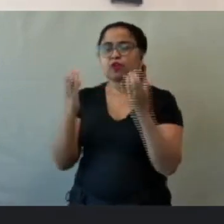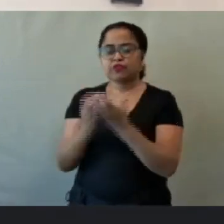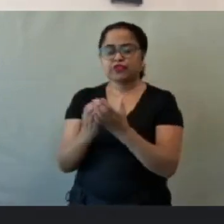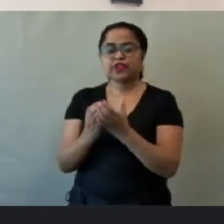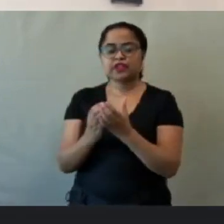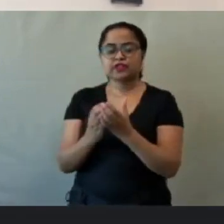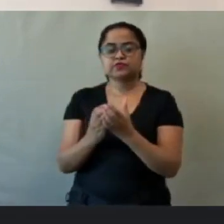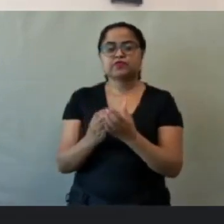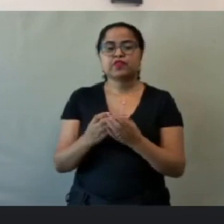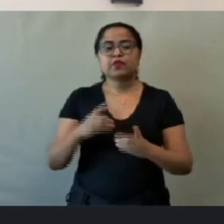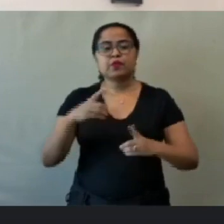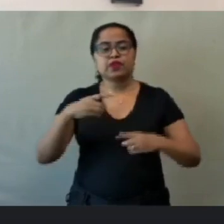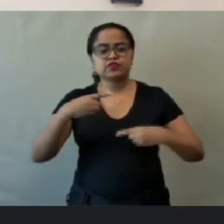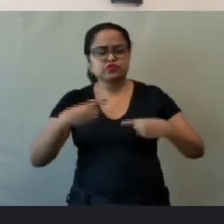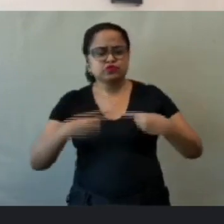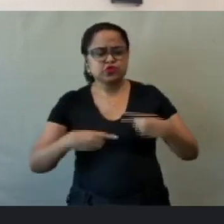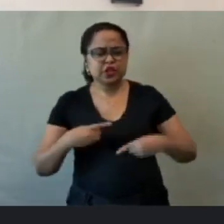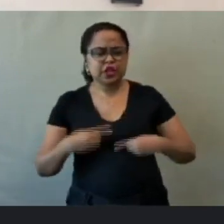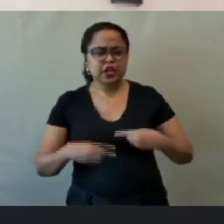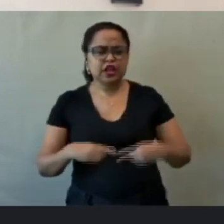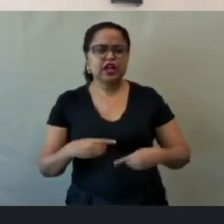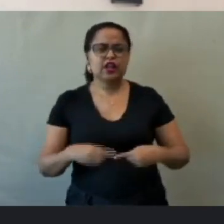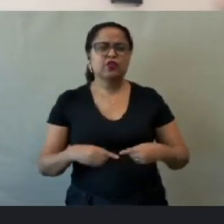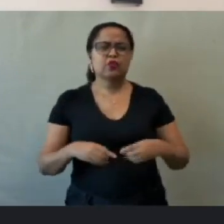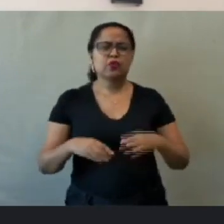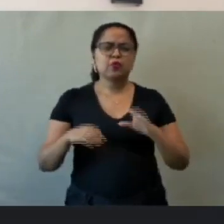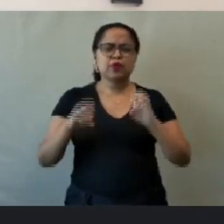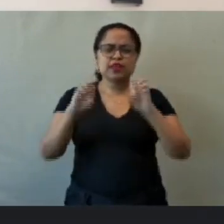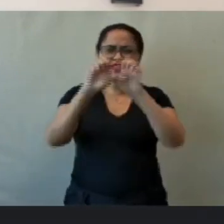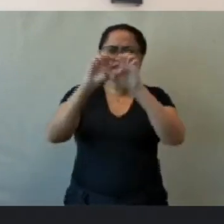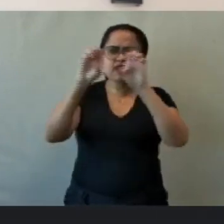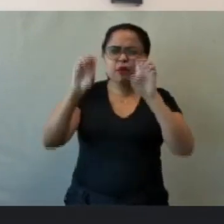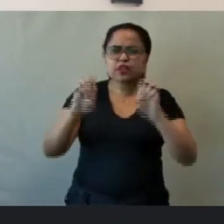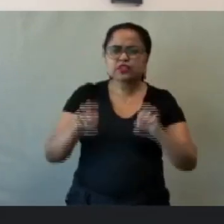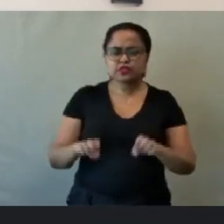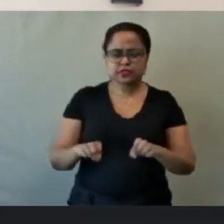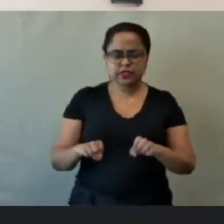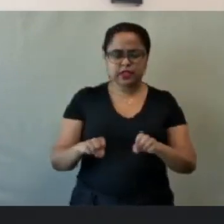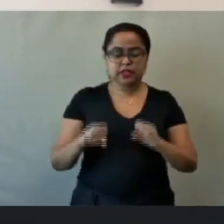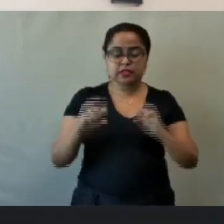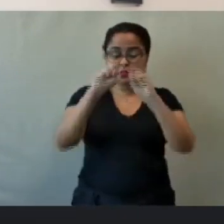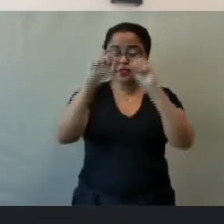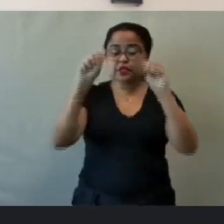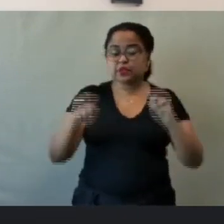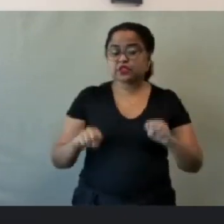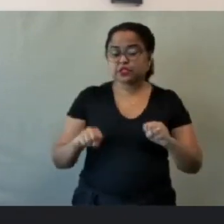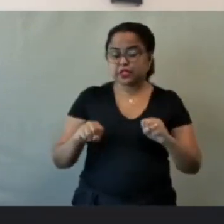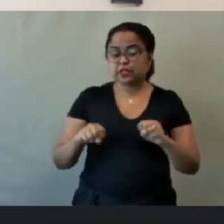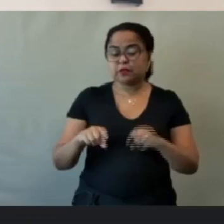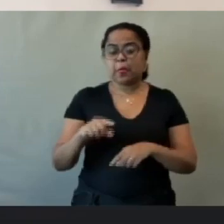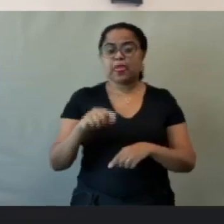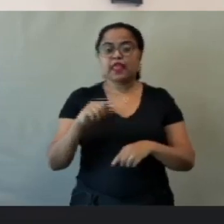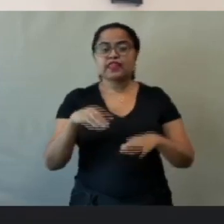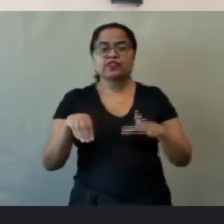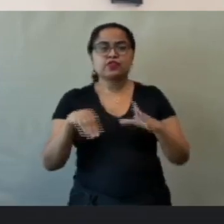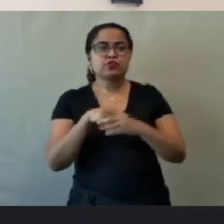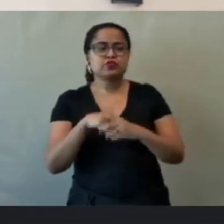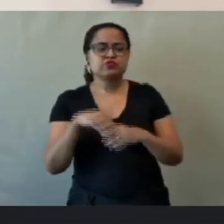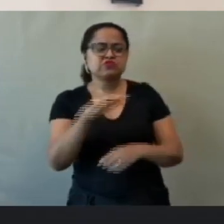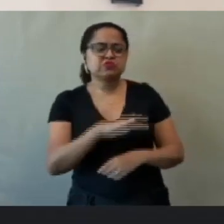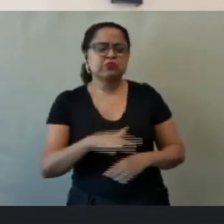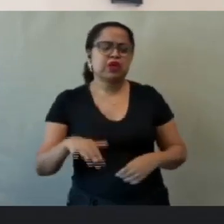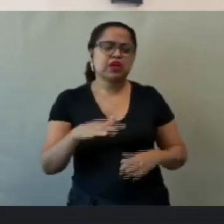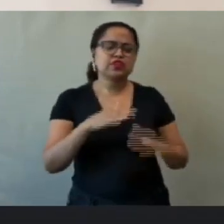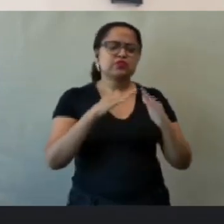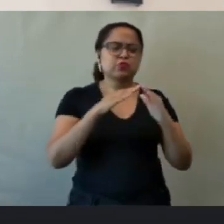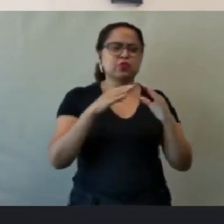para que isso propicie um diálogo mais sistematizado com os próprios profissionais da educação dentro do espaço da escola, com a comunidade escolar, com